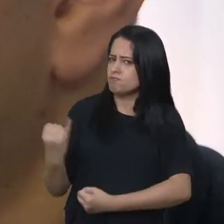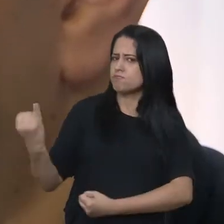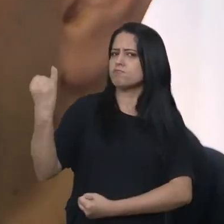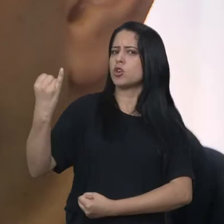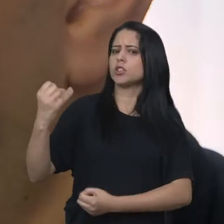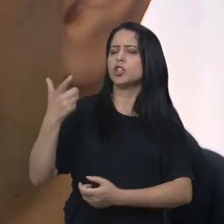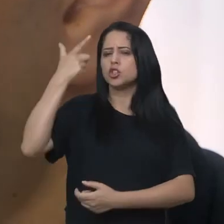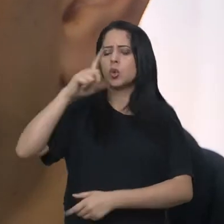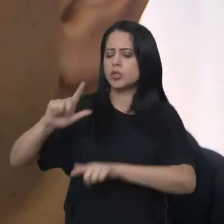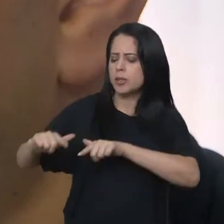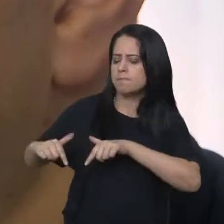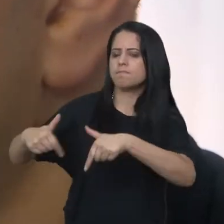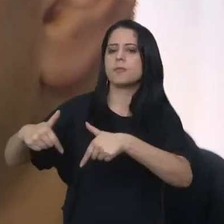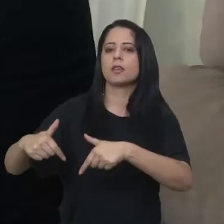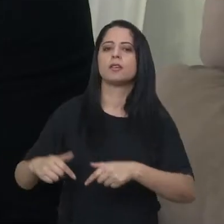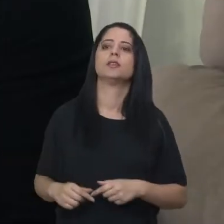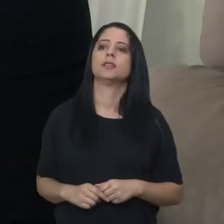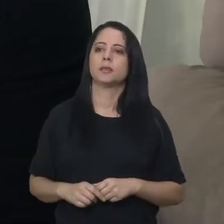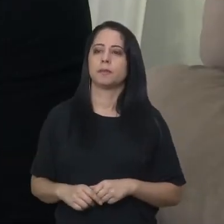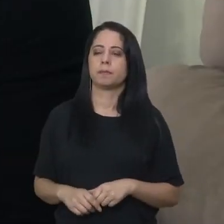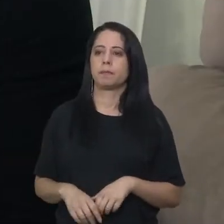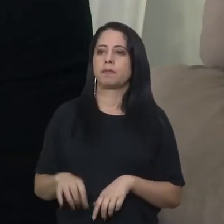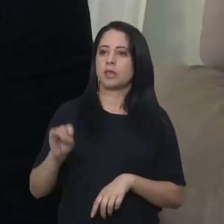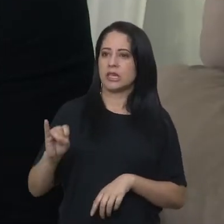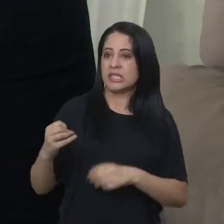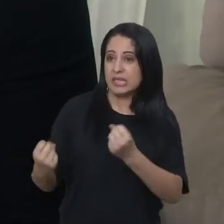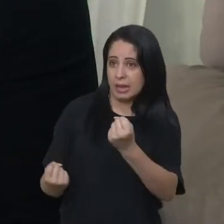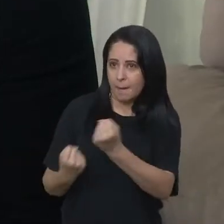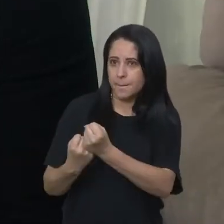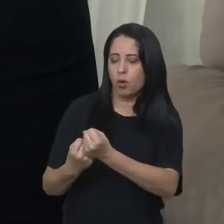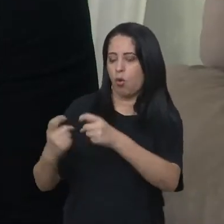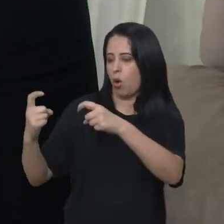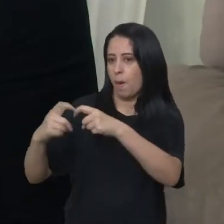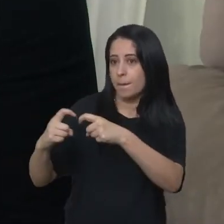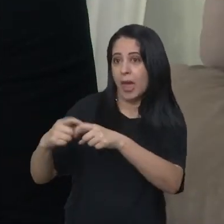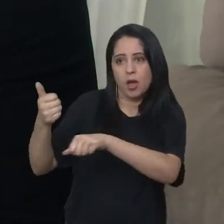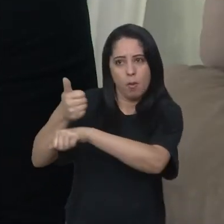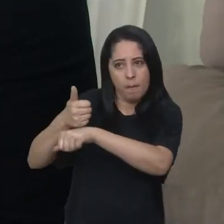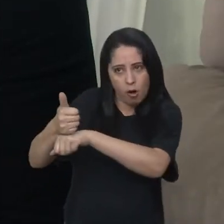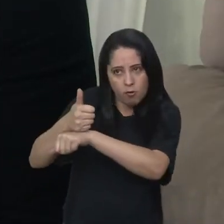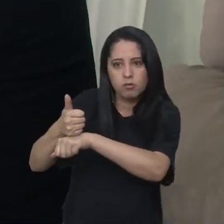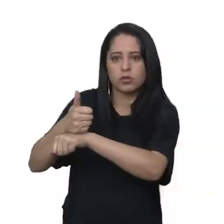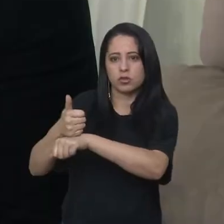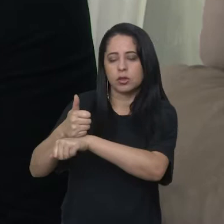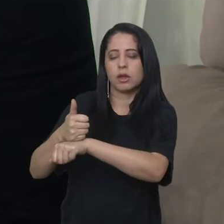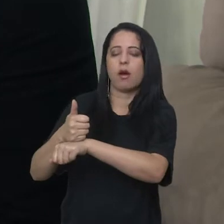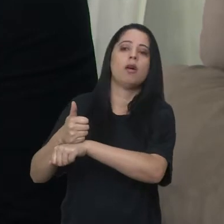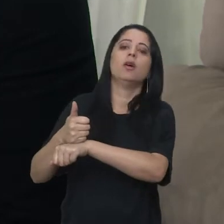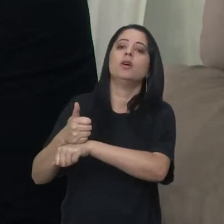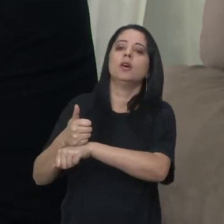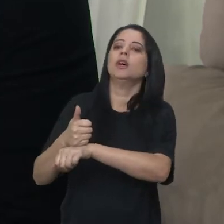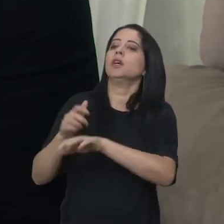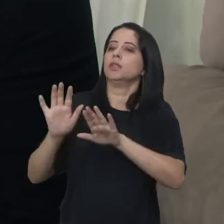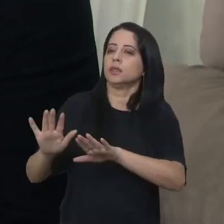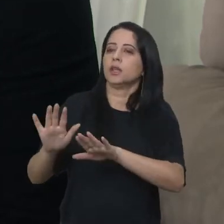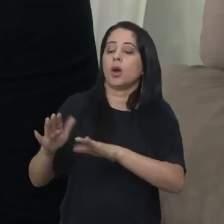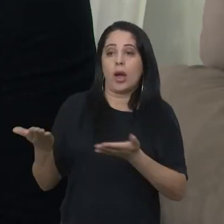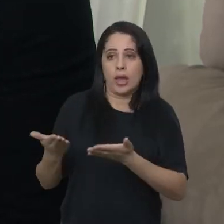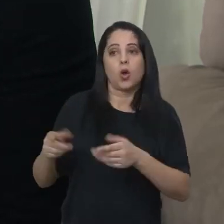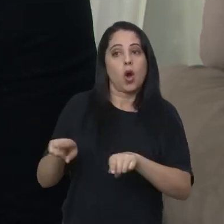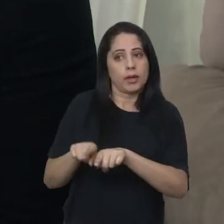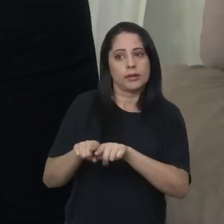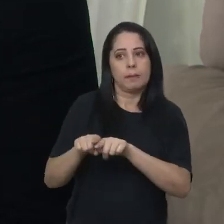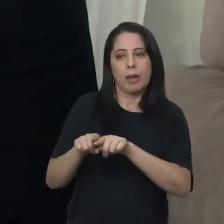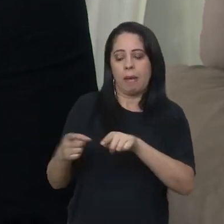para enfrentar as dificuldades. Com o apoio de médicos, né, especialistas na área, e desde então, a gente em